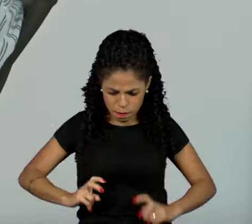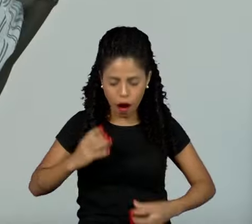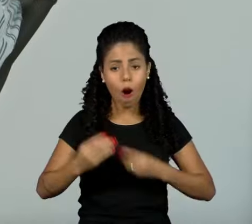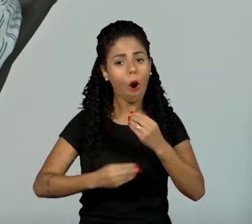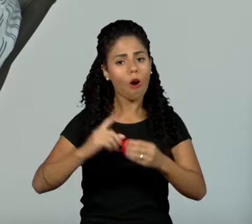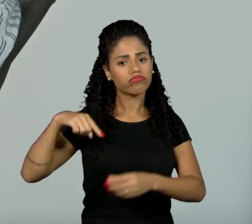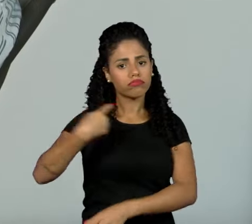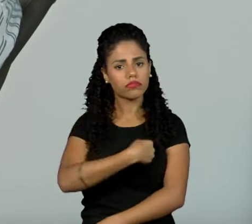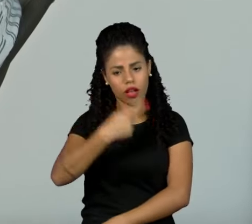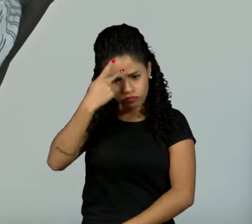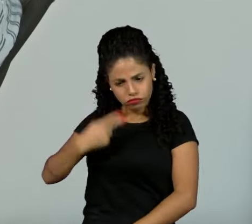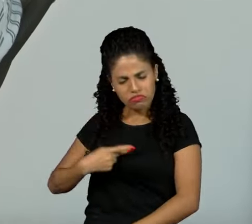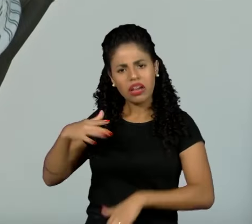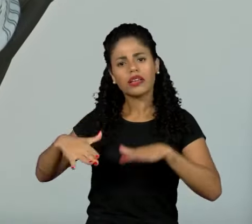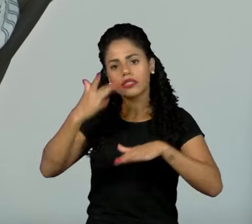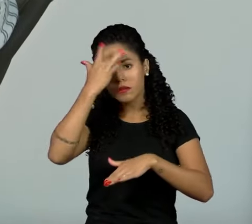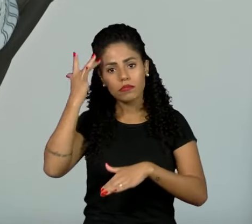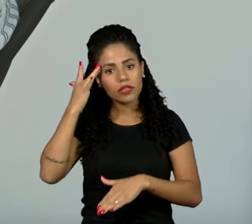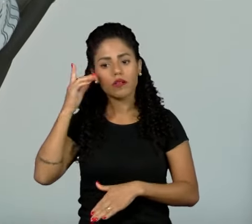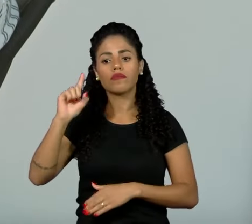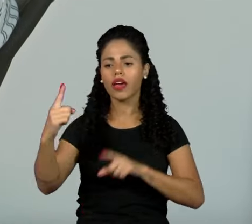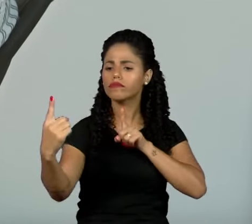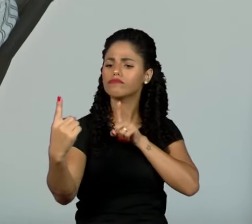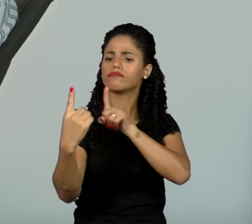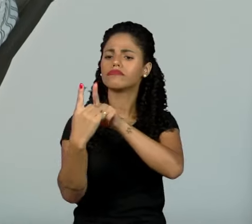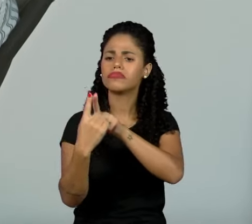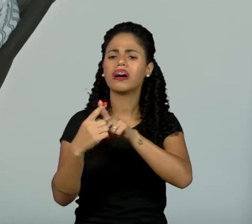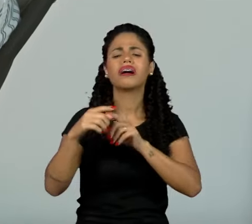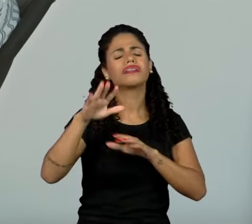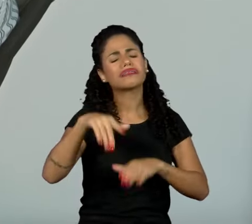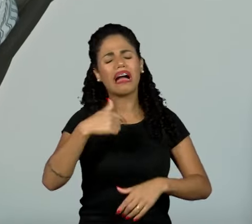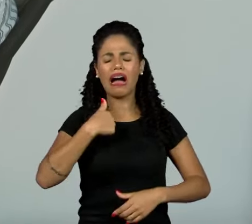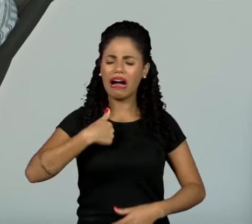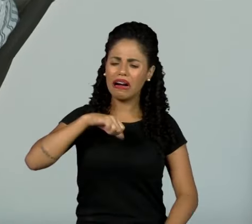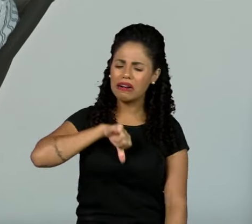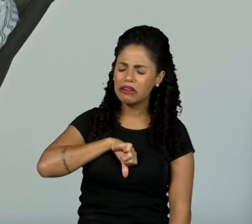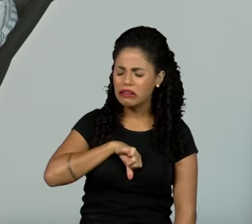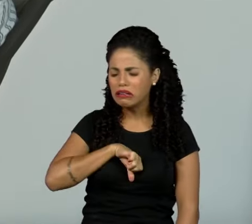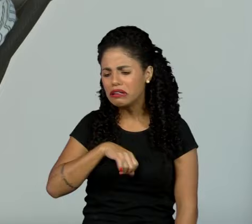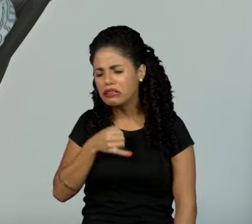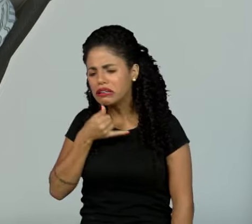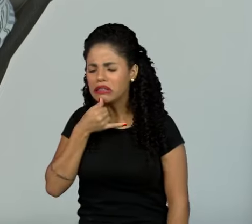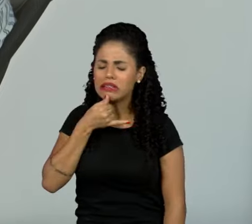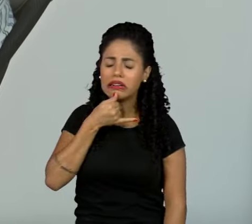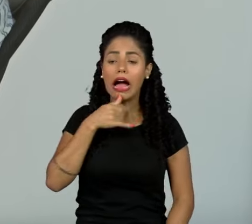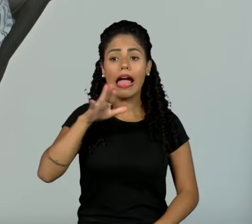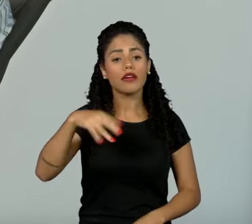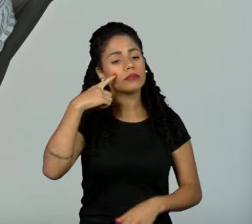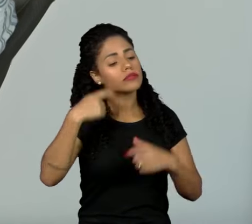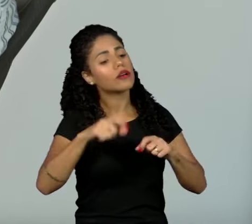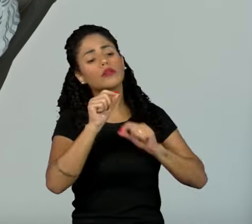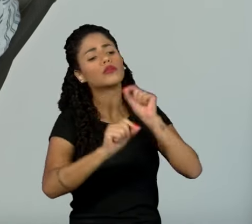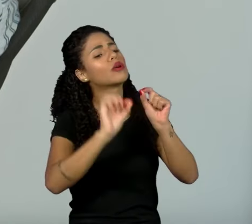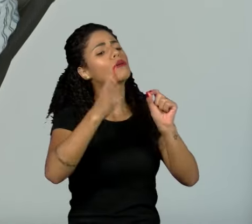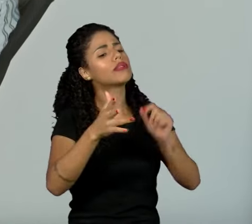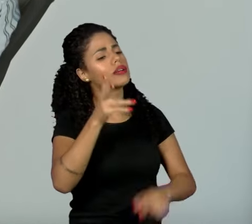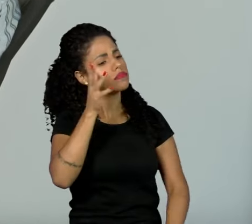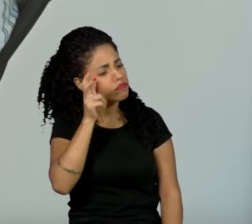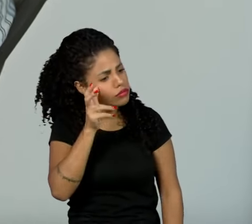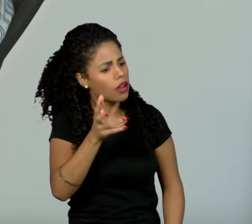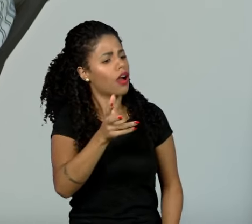mesmos. Quando a pessoa vem até meu consultório e ela reclama que ela está com a autoestima baixa, eu preciso saber o que ela entende por